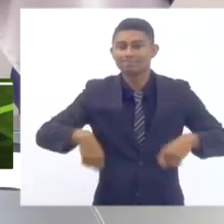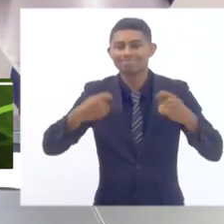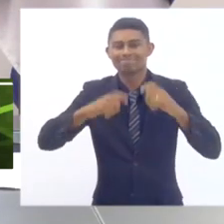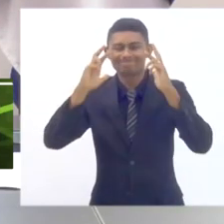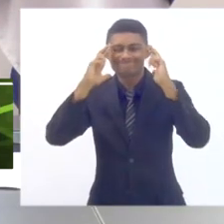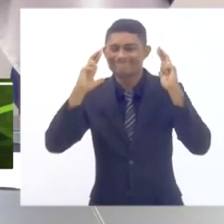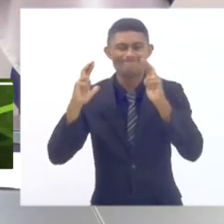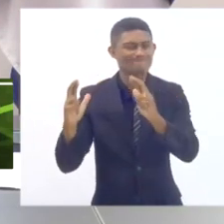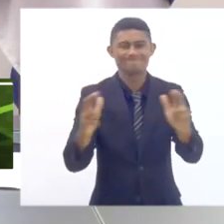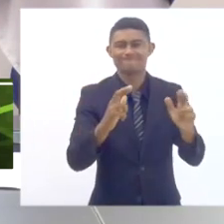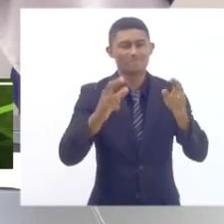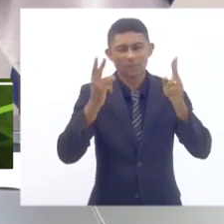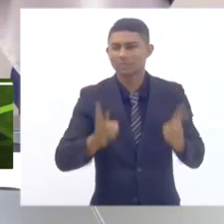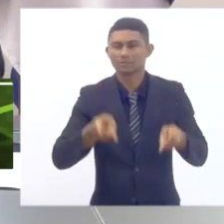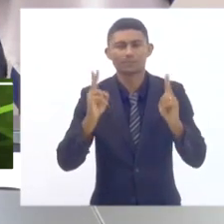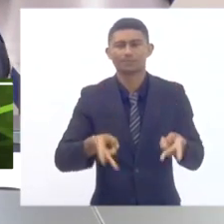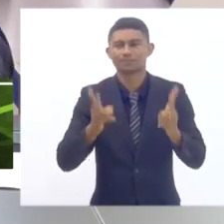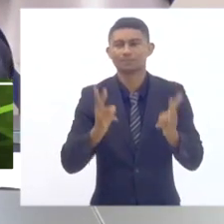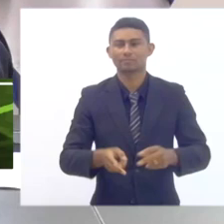outro.